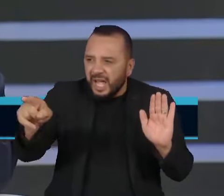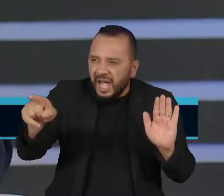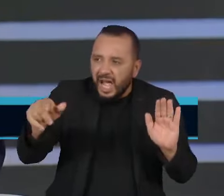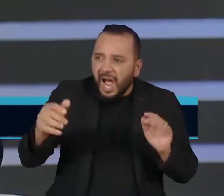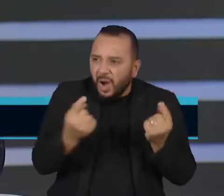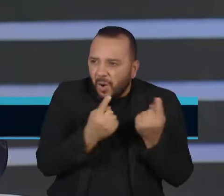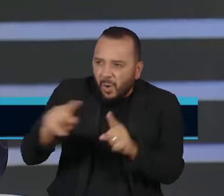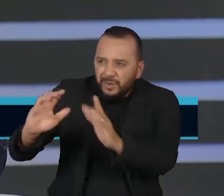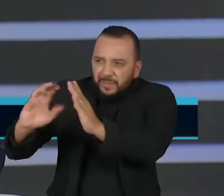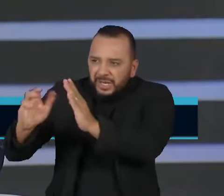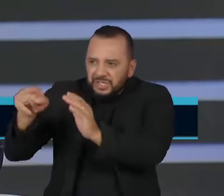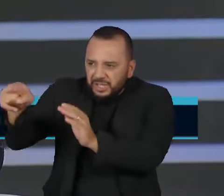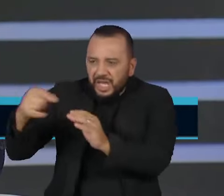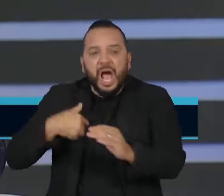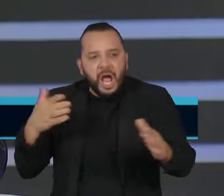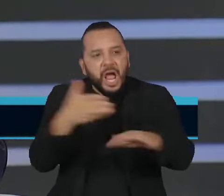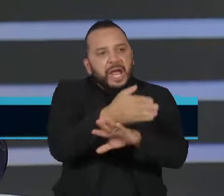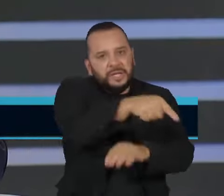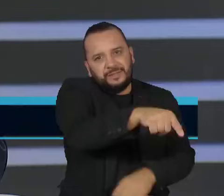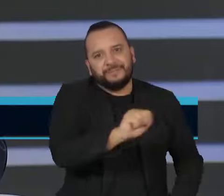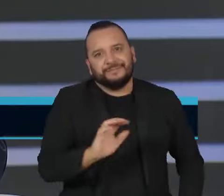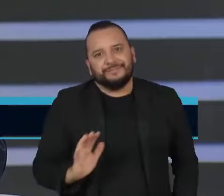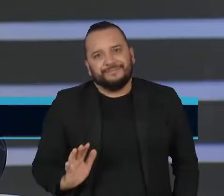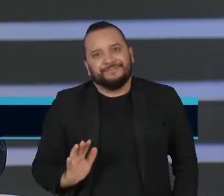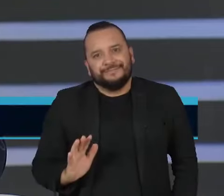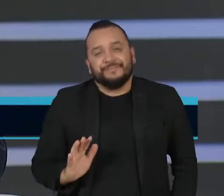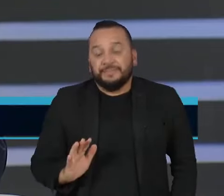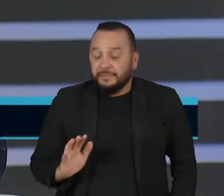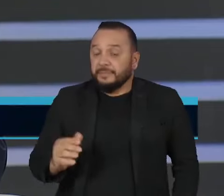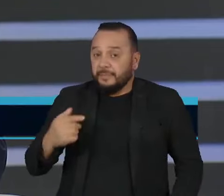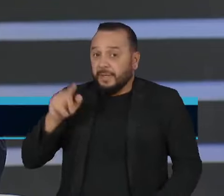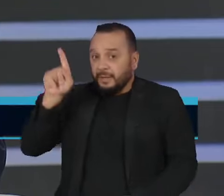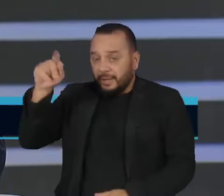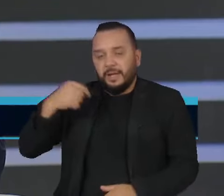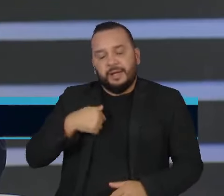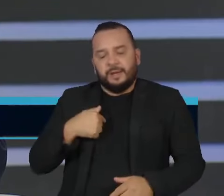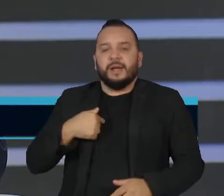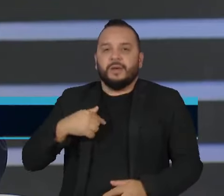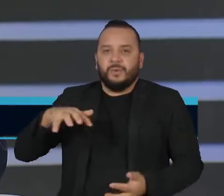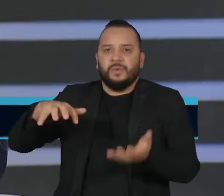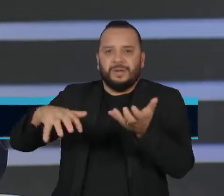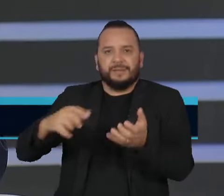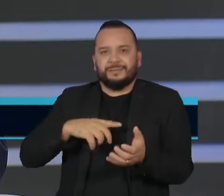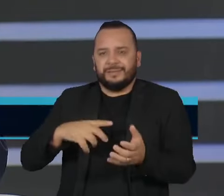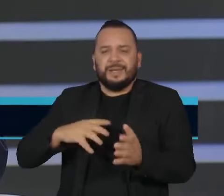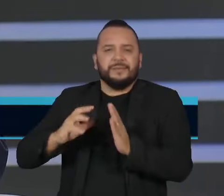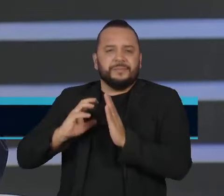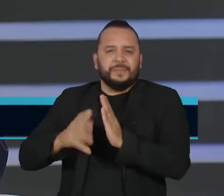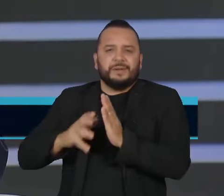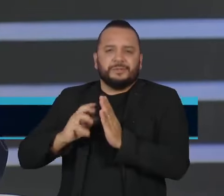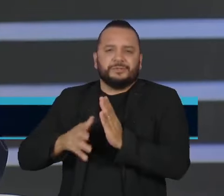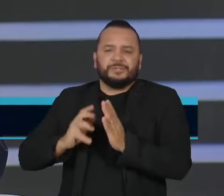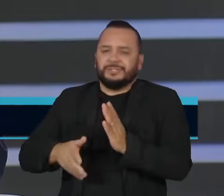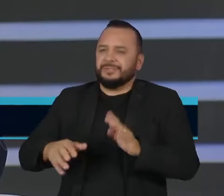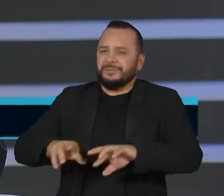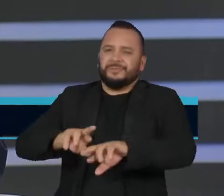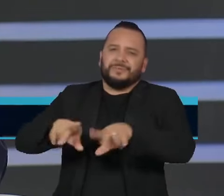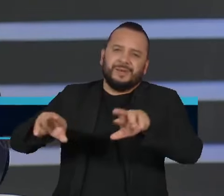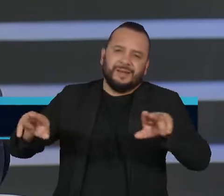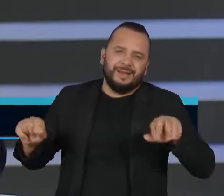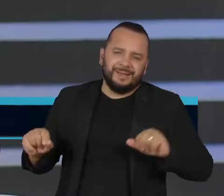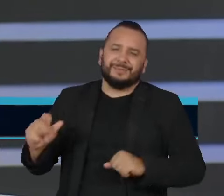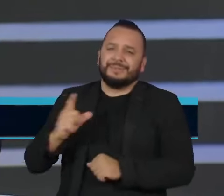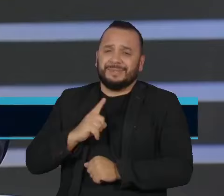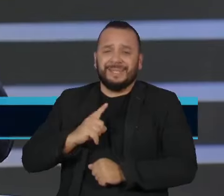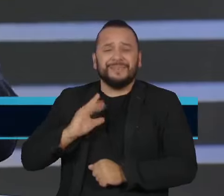temos no Congresso cerca de três dúzias de partidos políticos né quase todos eles com raríssimas exceções ali não